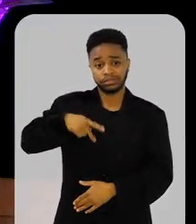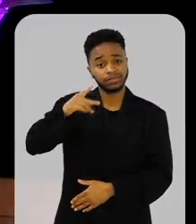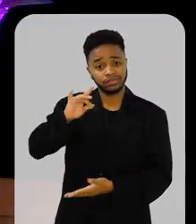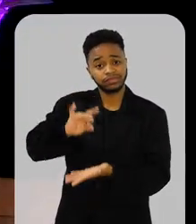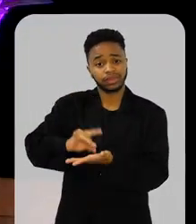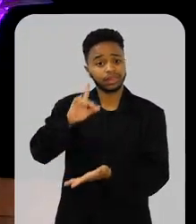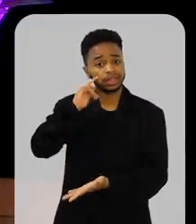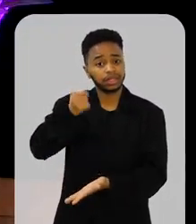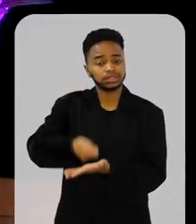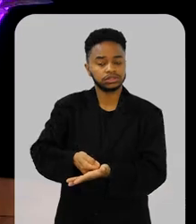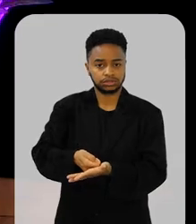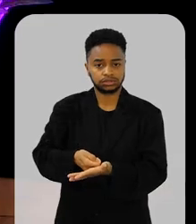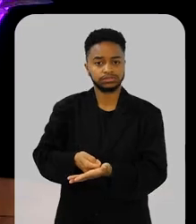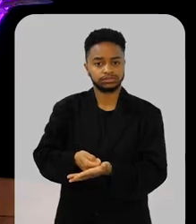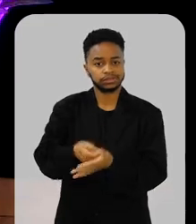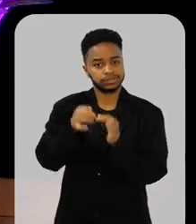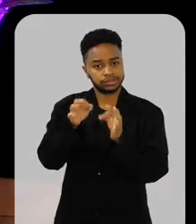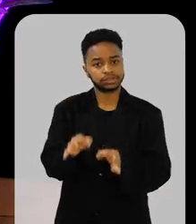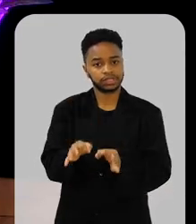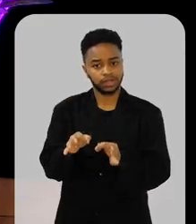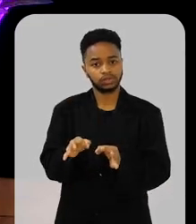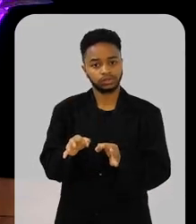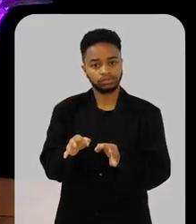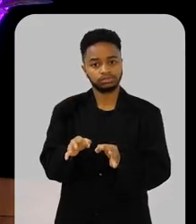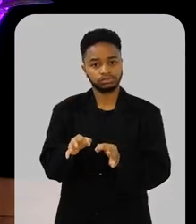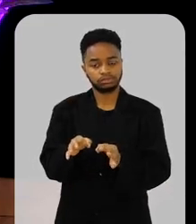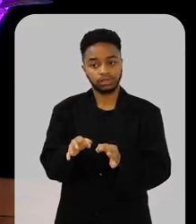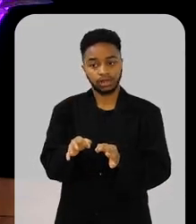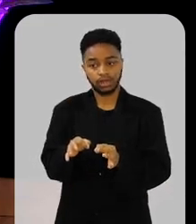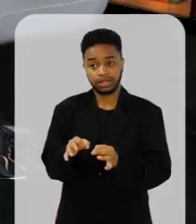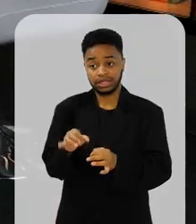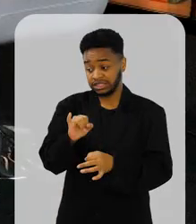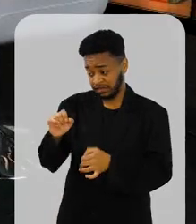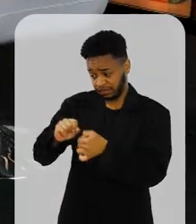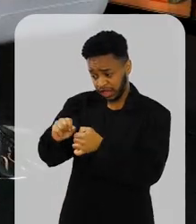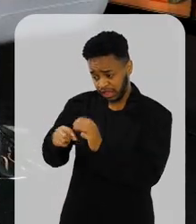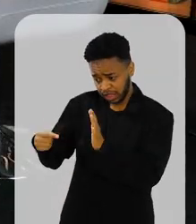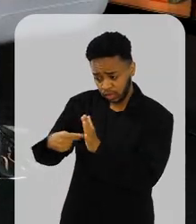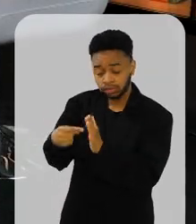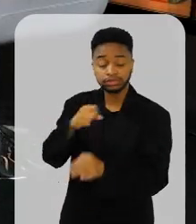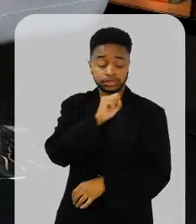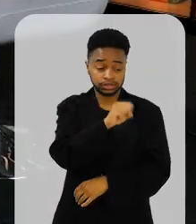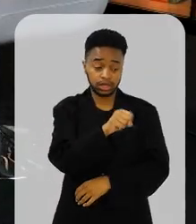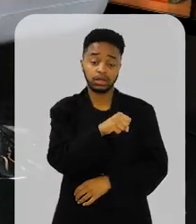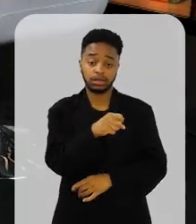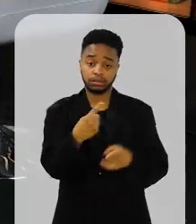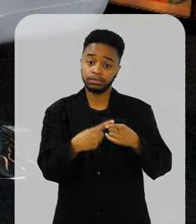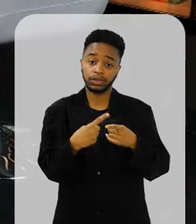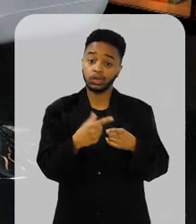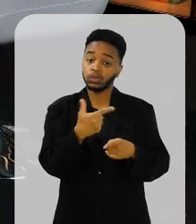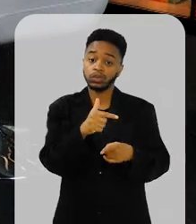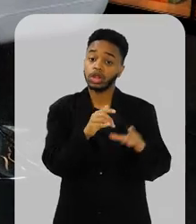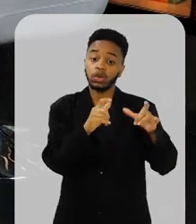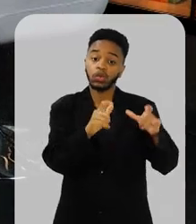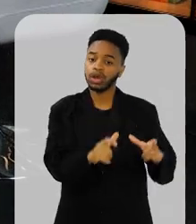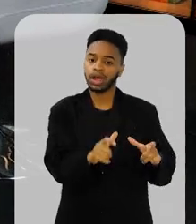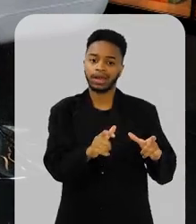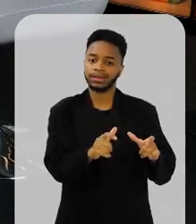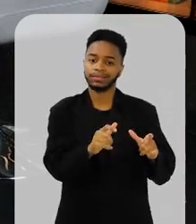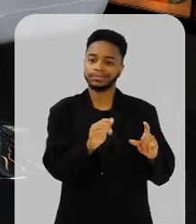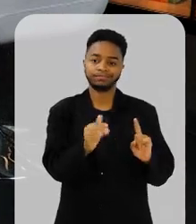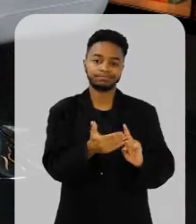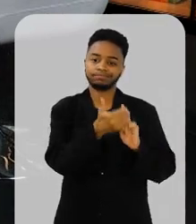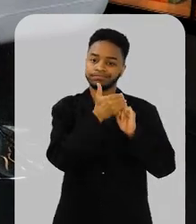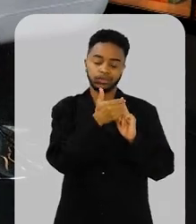Público tome a decisão correta da punição. Mesmo ele fazendo mesmo, a denúncia? Mesmo. Por quê? Porque não existe um espaço